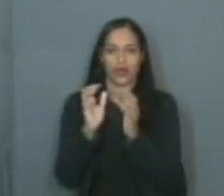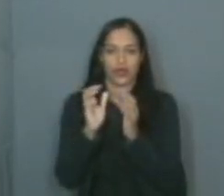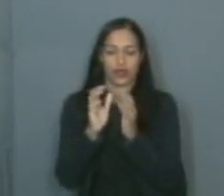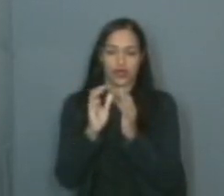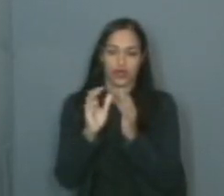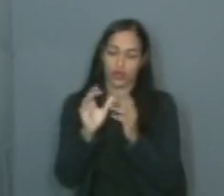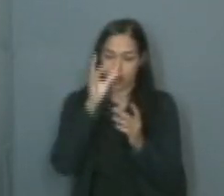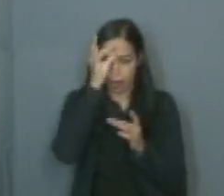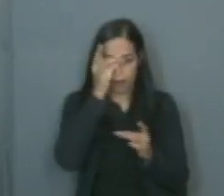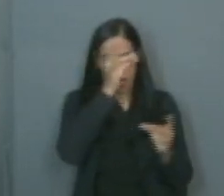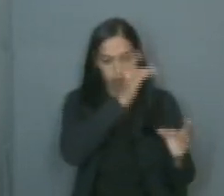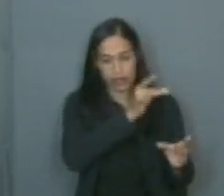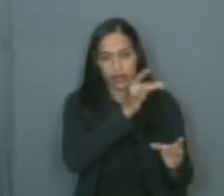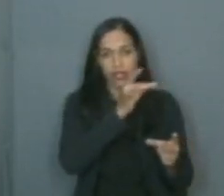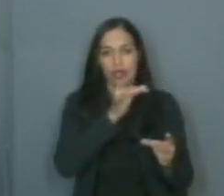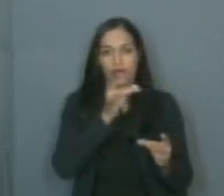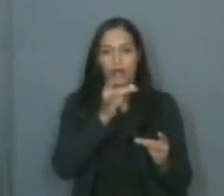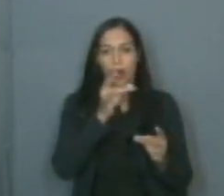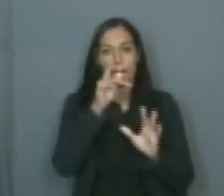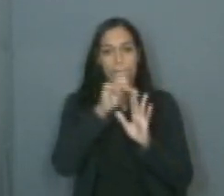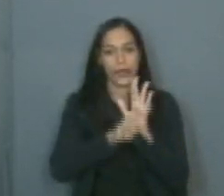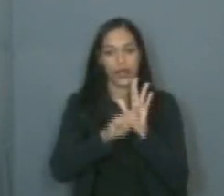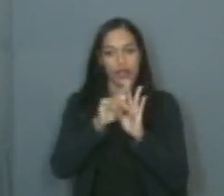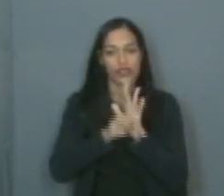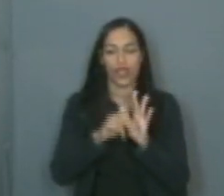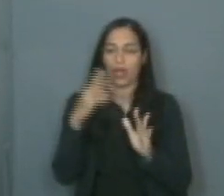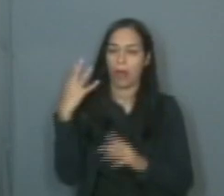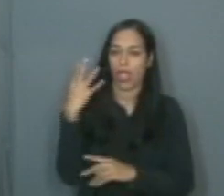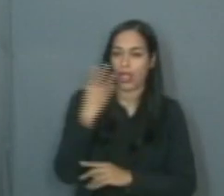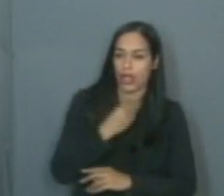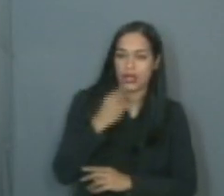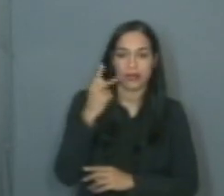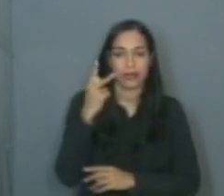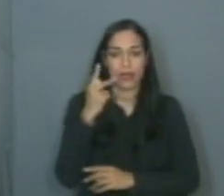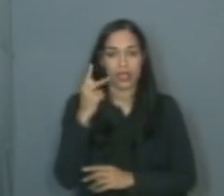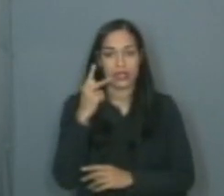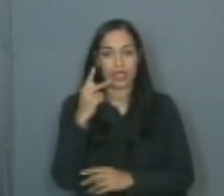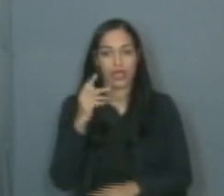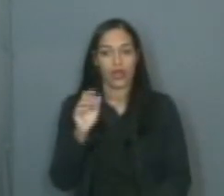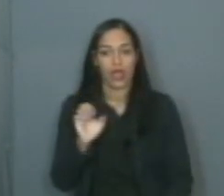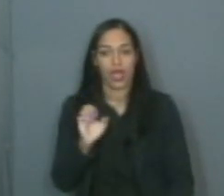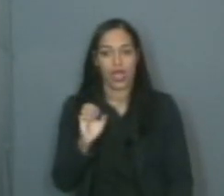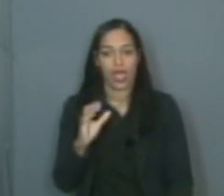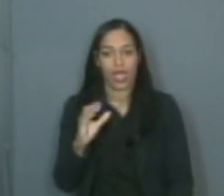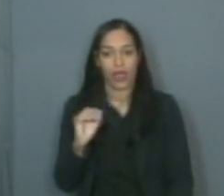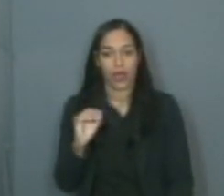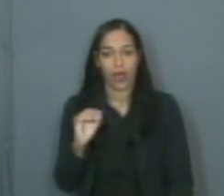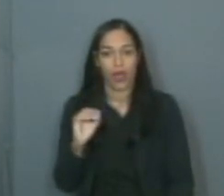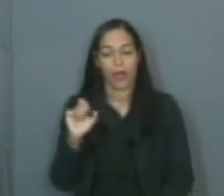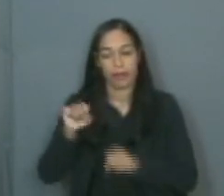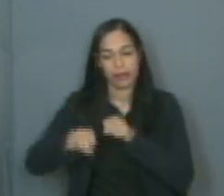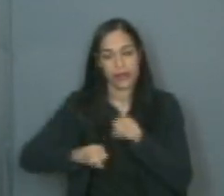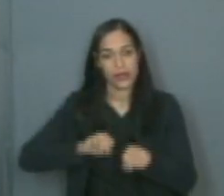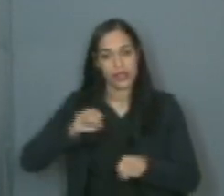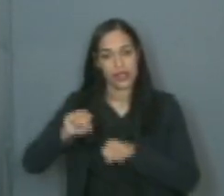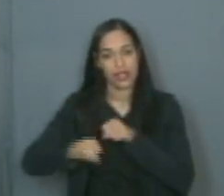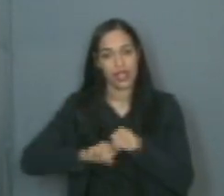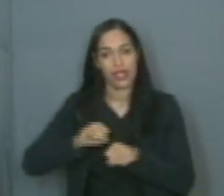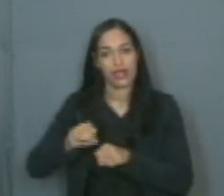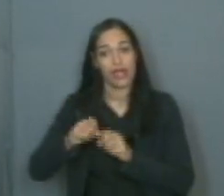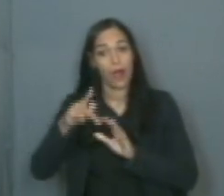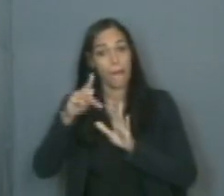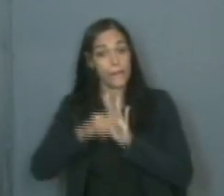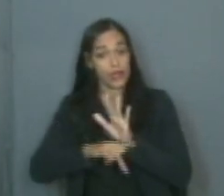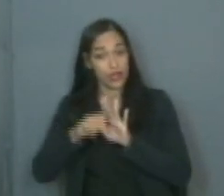projeto belíssimo que Maceió fez pelo prefeito do PL, que foi a Ecobicicleta. A Ecobicicleta é um projeto que a gente